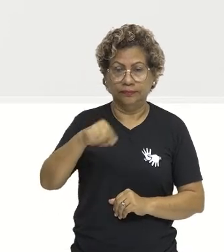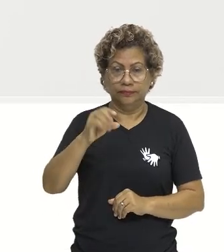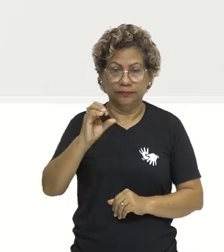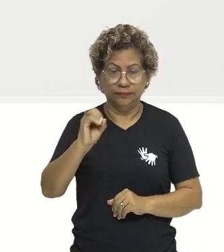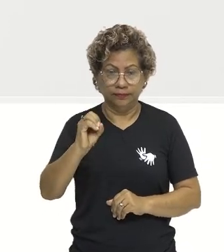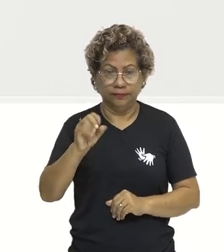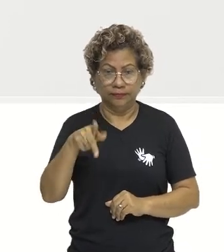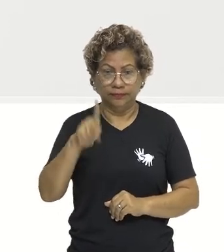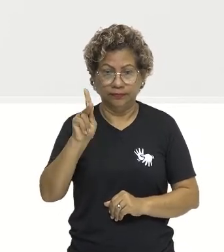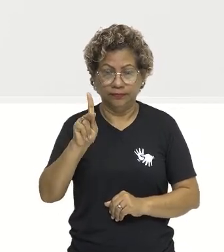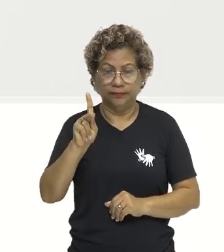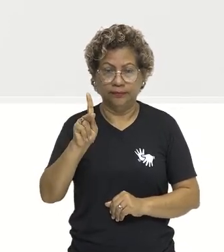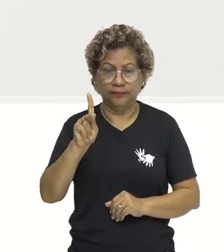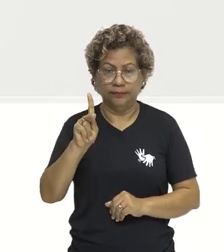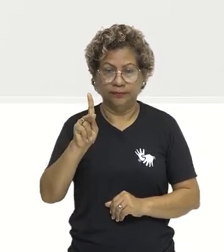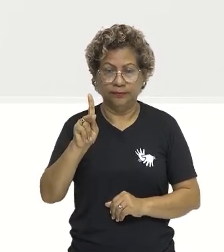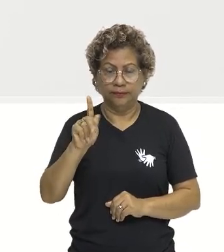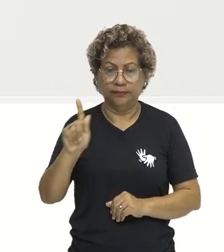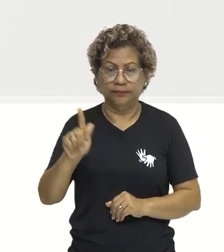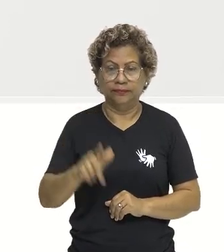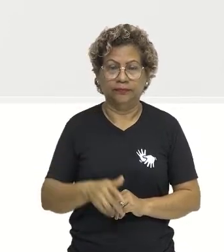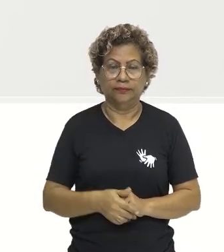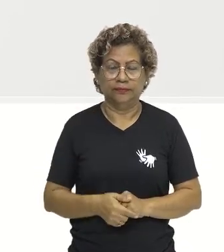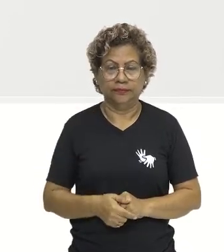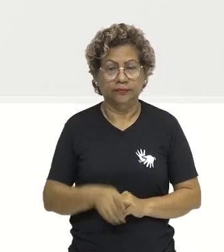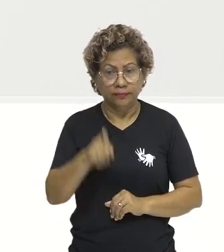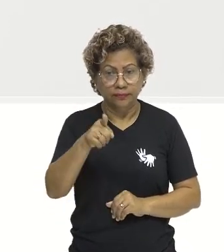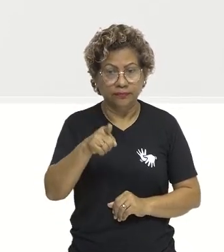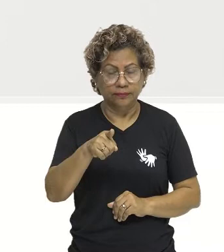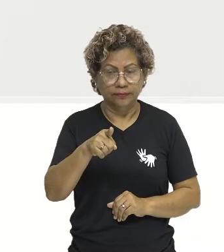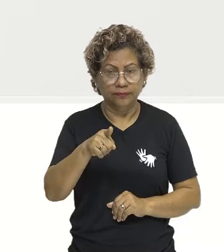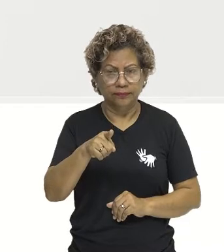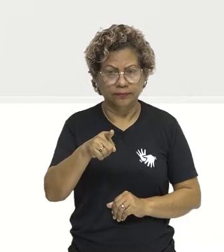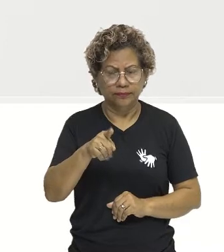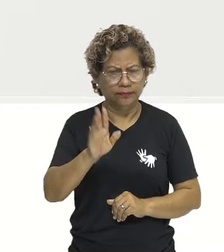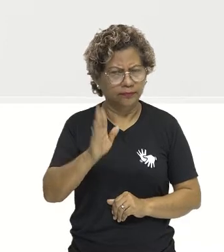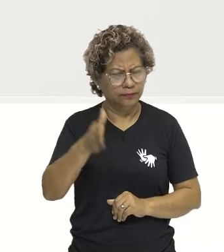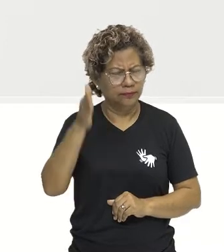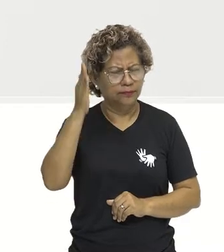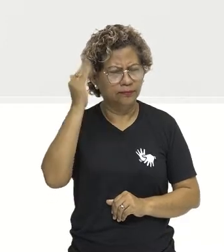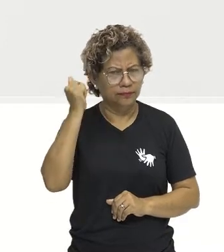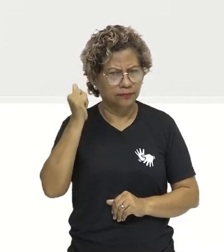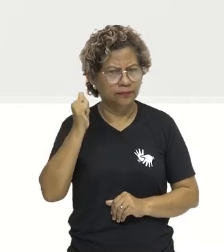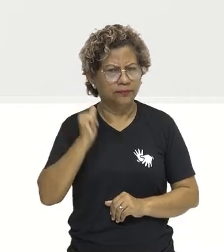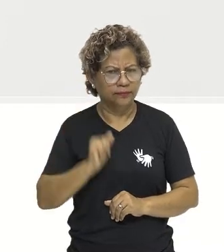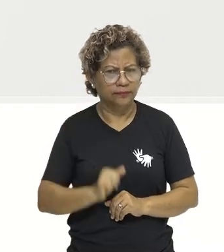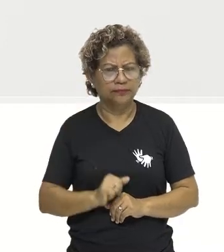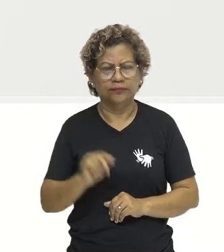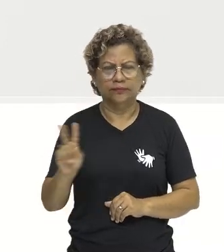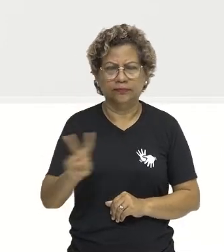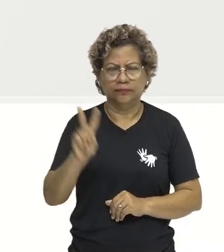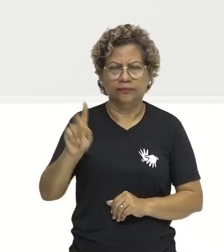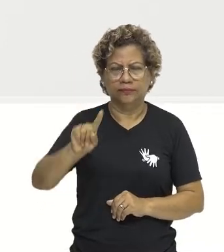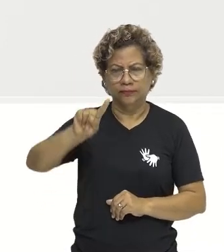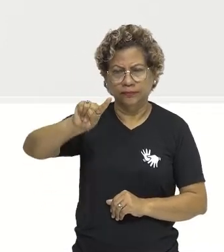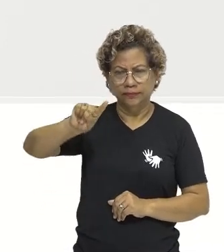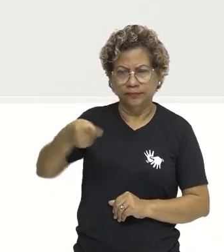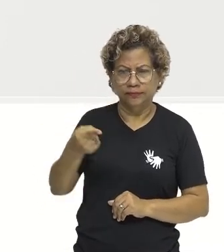Mas vocês estudaram que 1 quilograma em grama equivale a 1000.